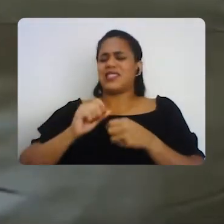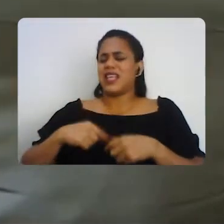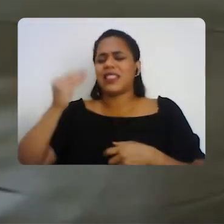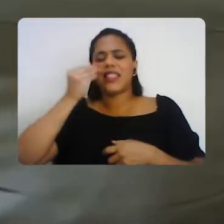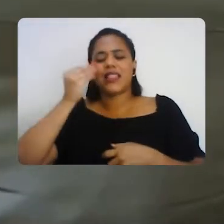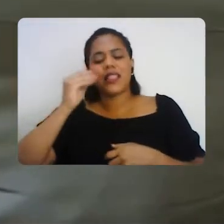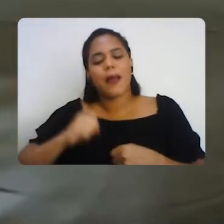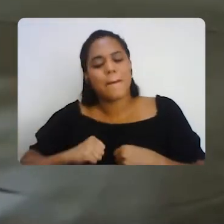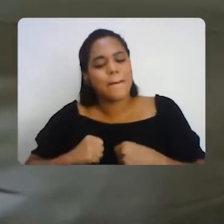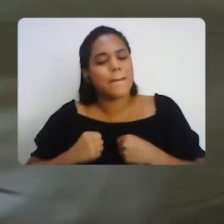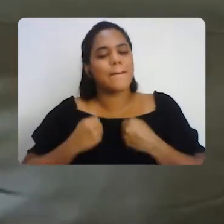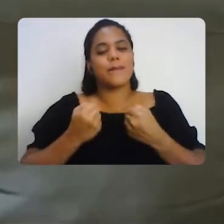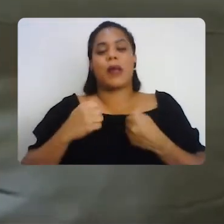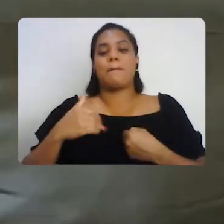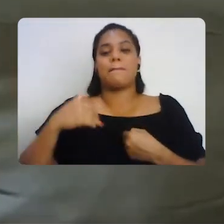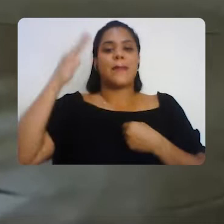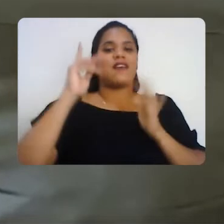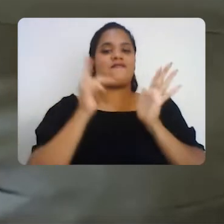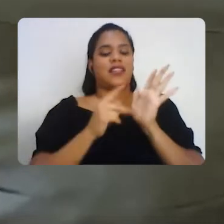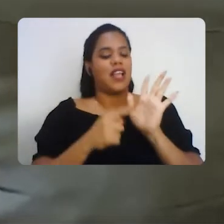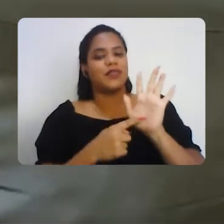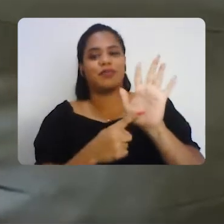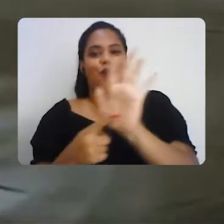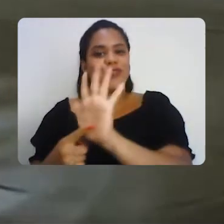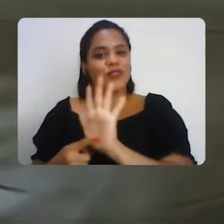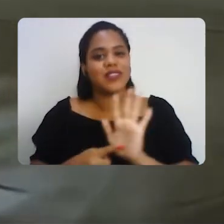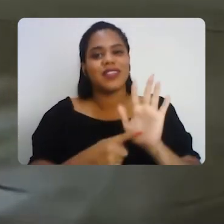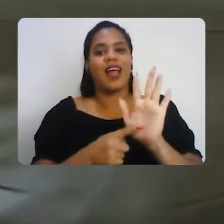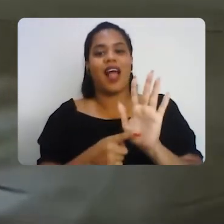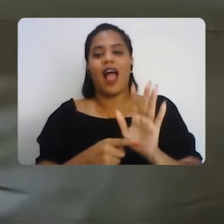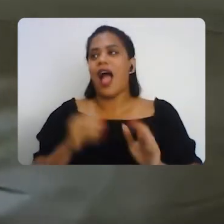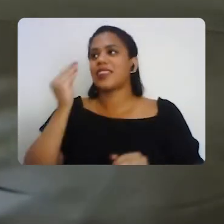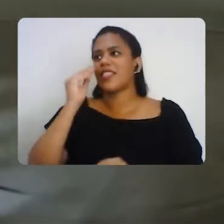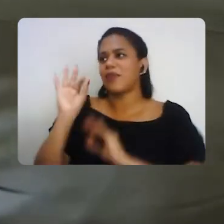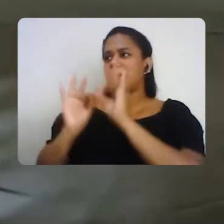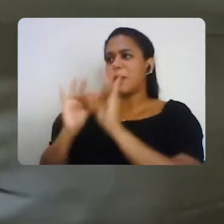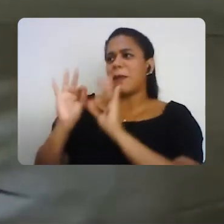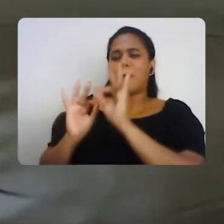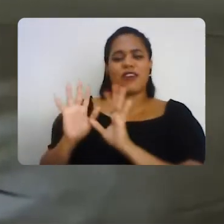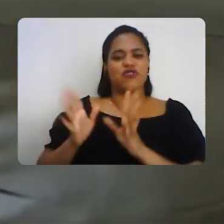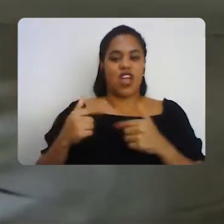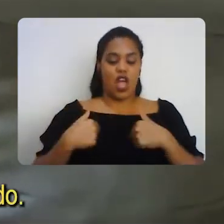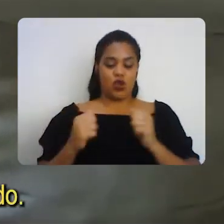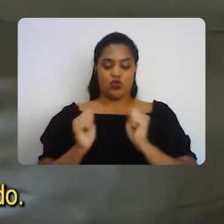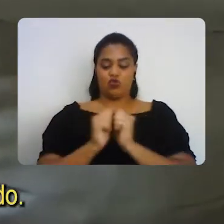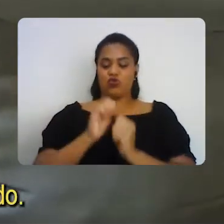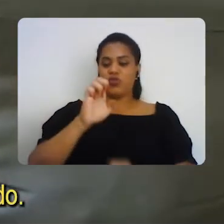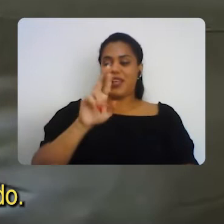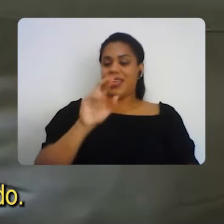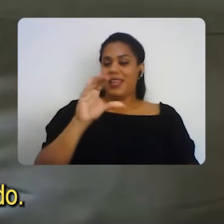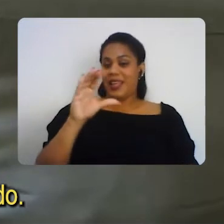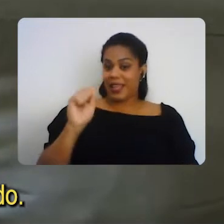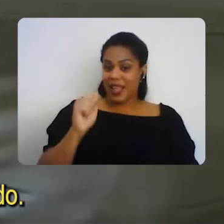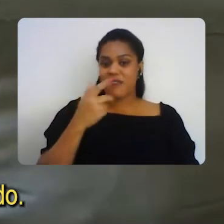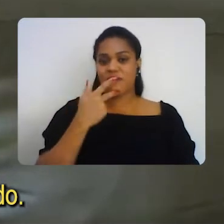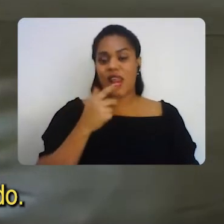tentar levar o máximo de verdade para o palco. E a gente tentou fazer de toda forma. Eu junto com a